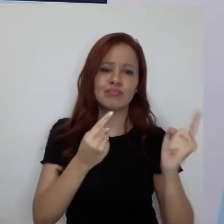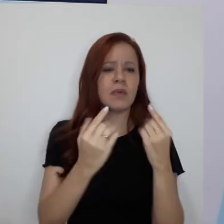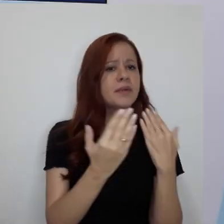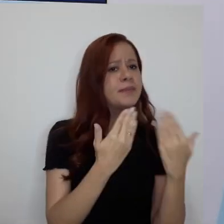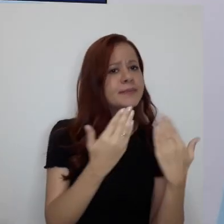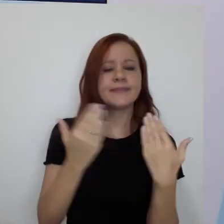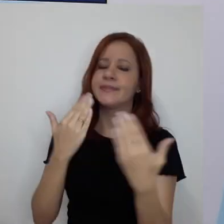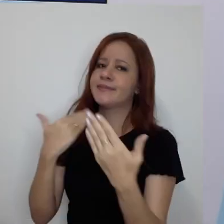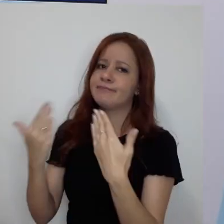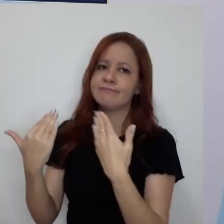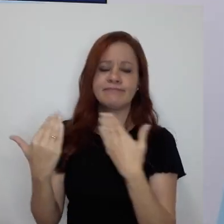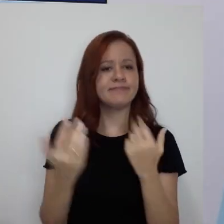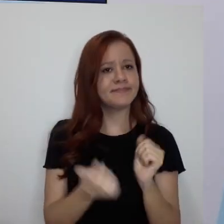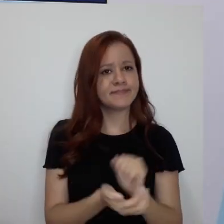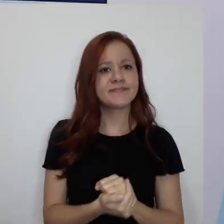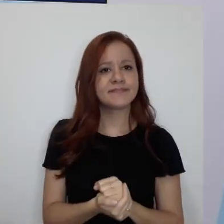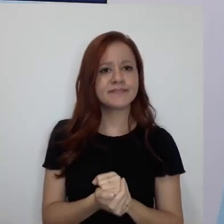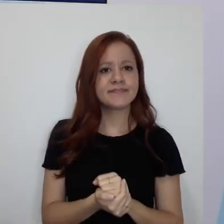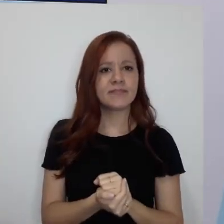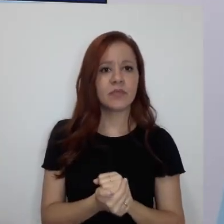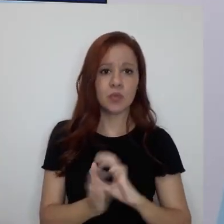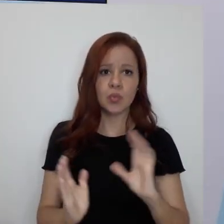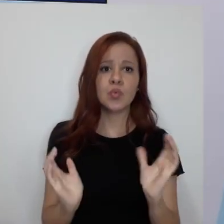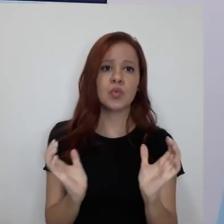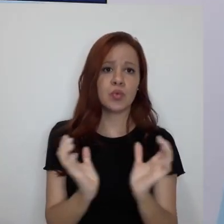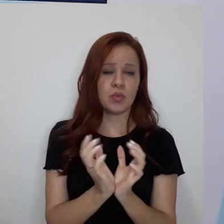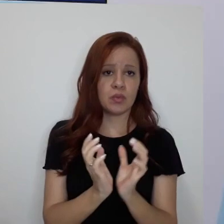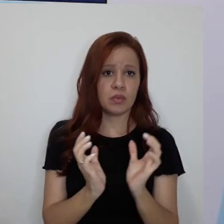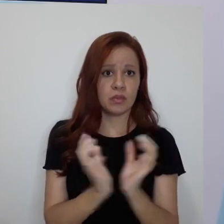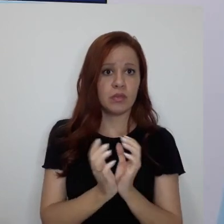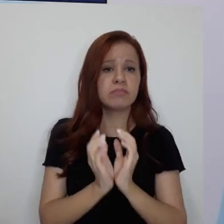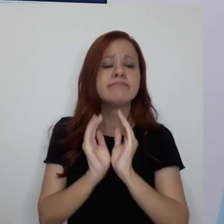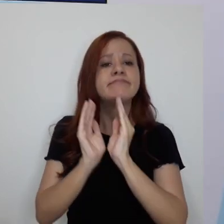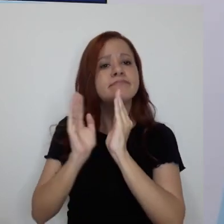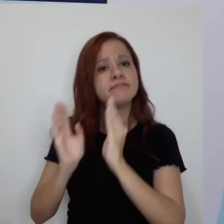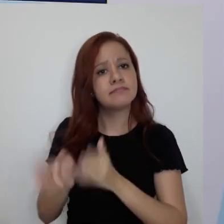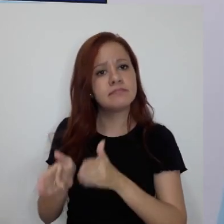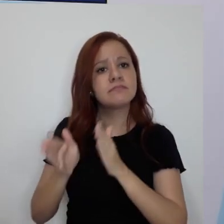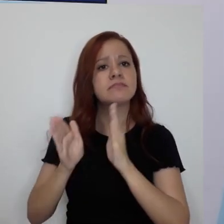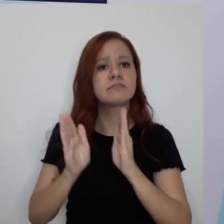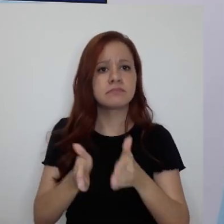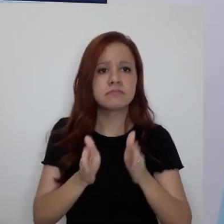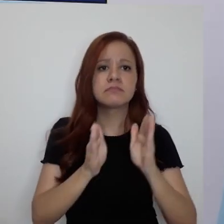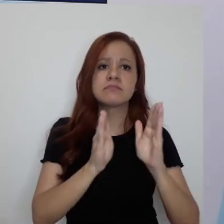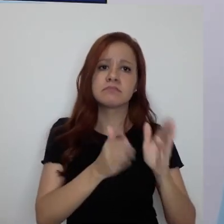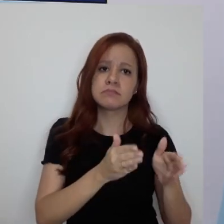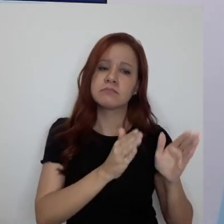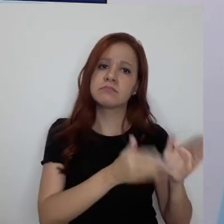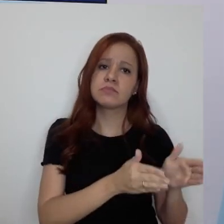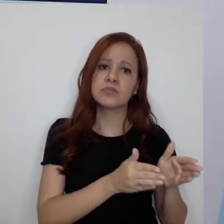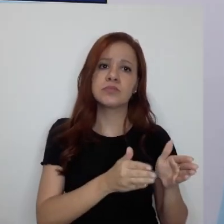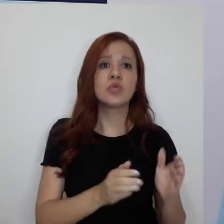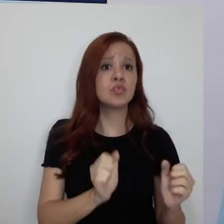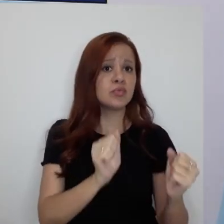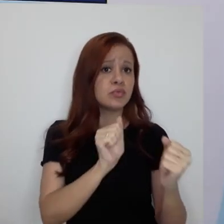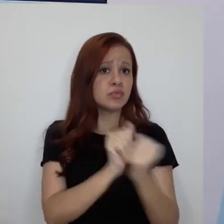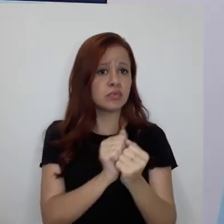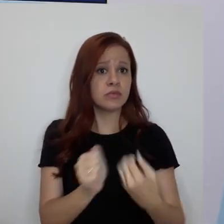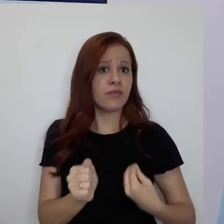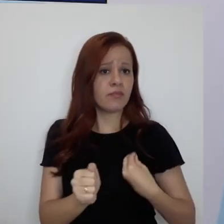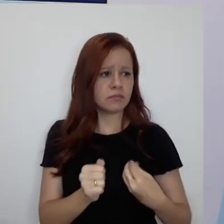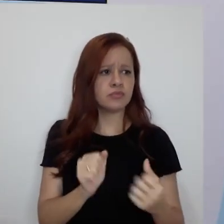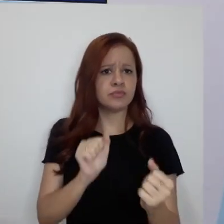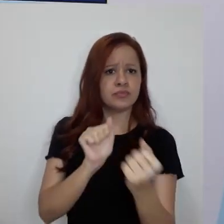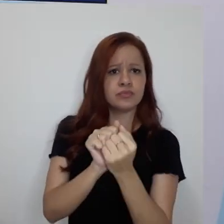interação. Os grupos têm de manter alguma forma de organização ao realizar ações conjuntas de interesse